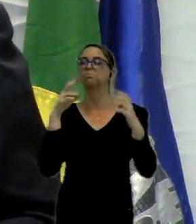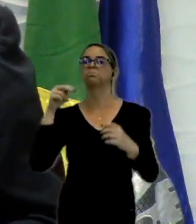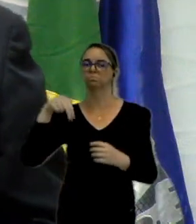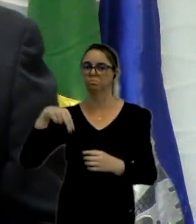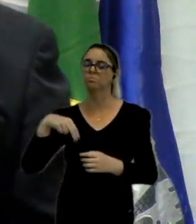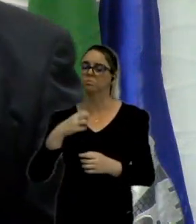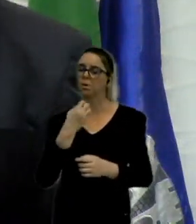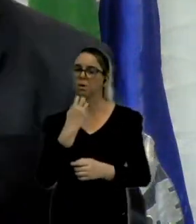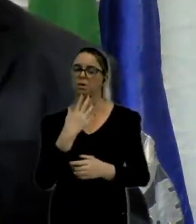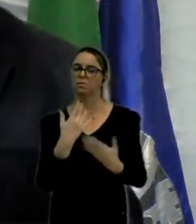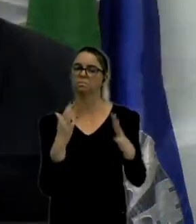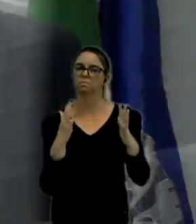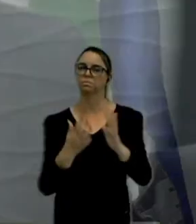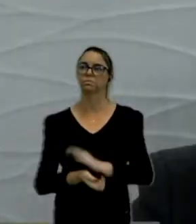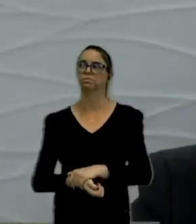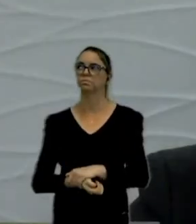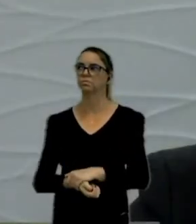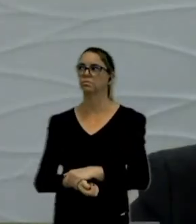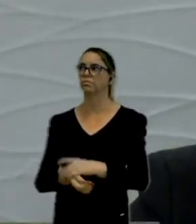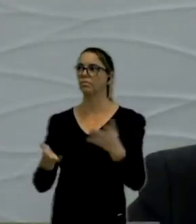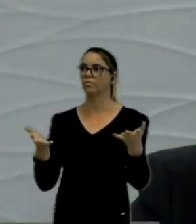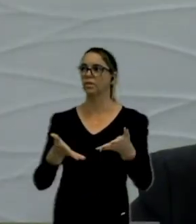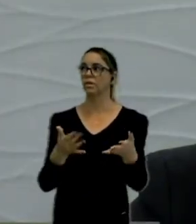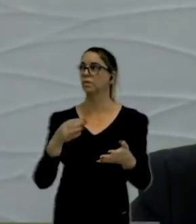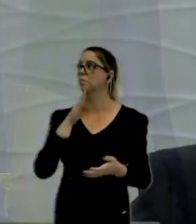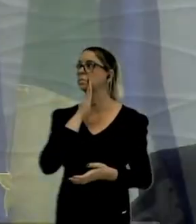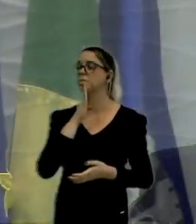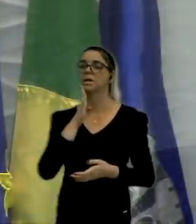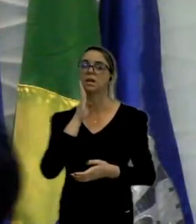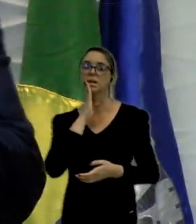requerimento. Discutindo o vereador Bruno Braga.